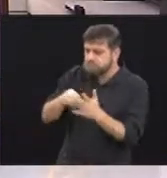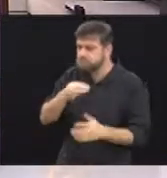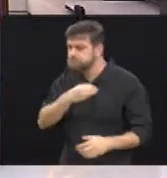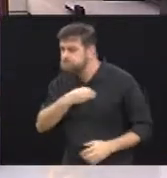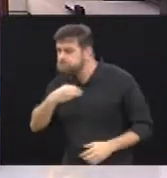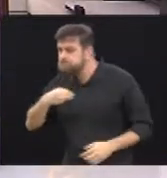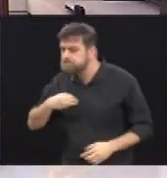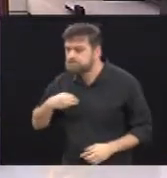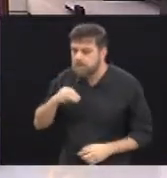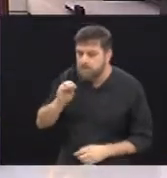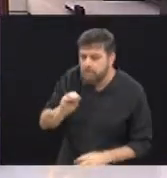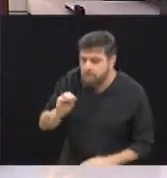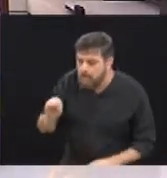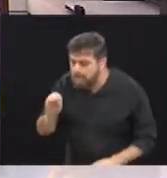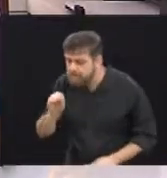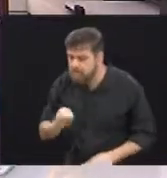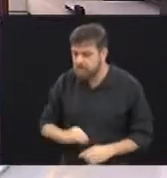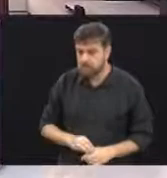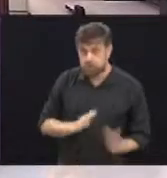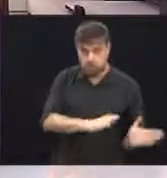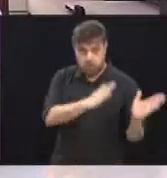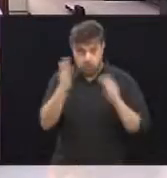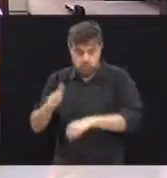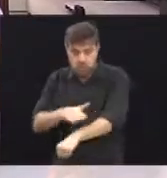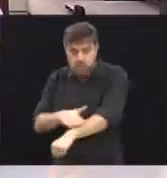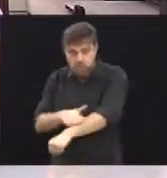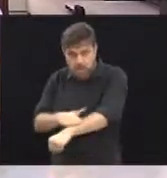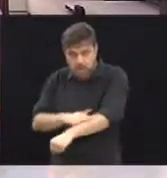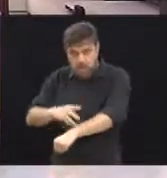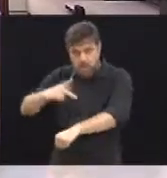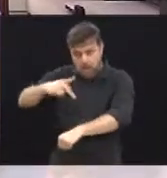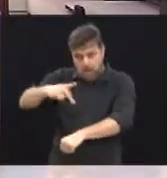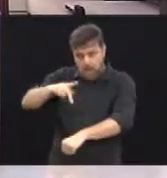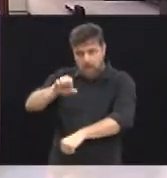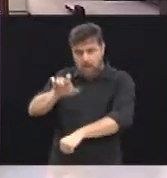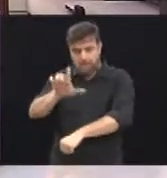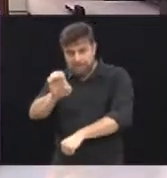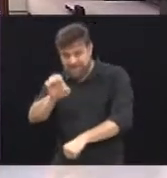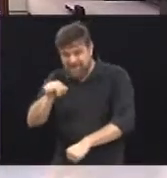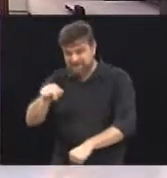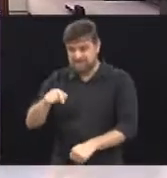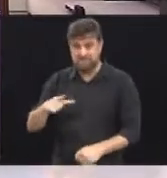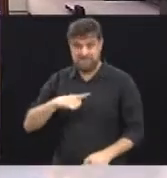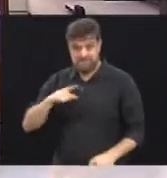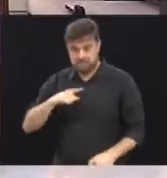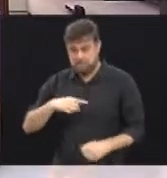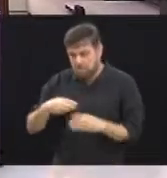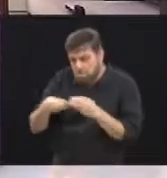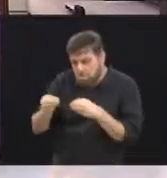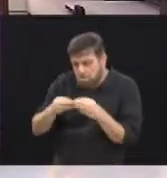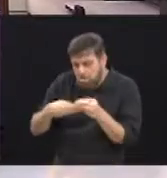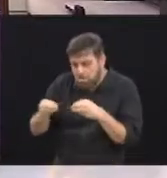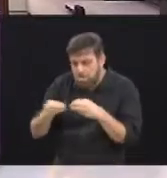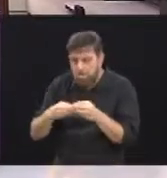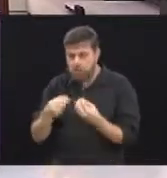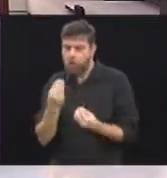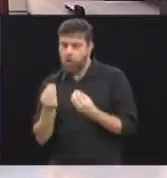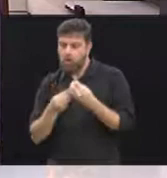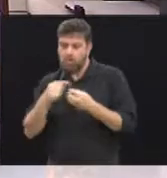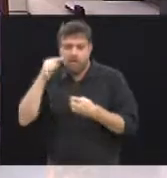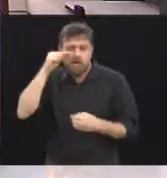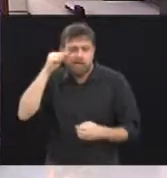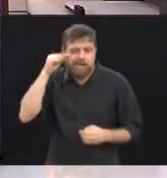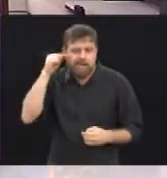uma avaliação completa do estado da pele, na questão da firmeza da pele, da flacidez, das